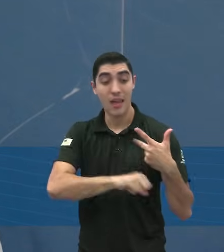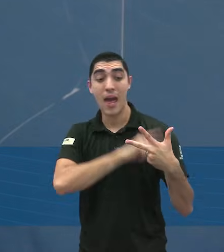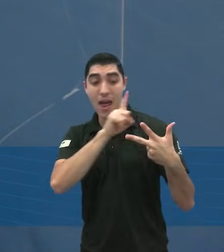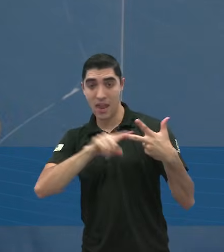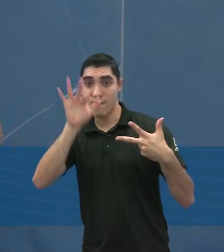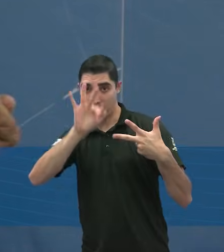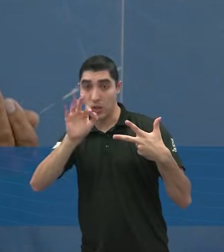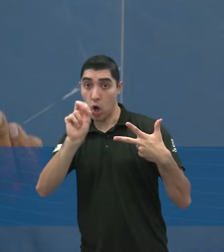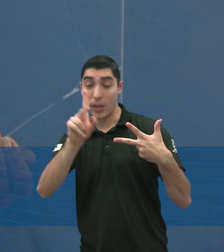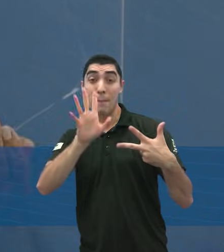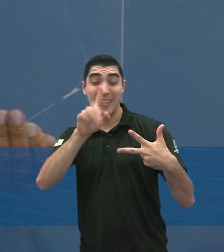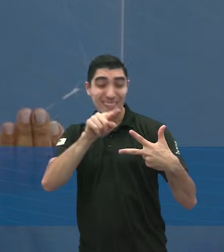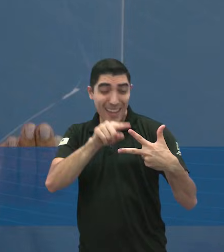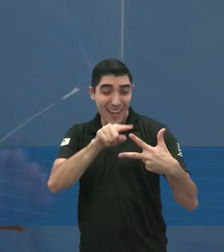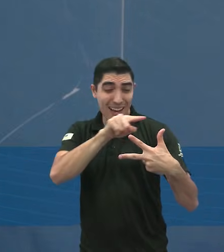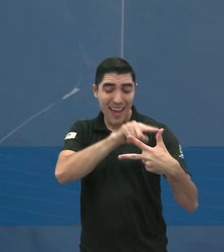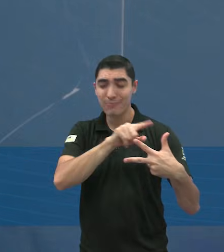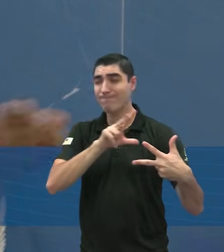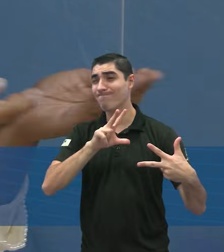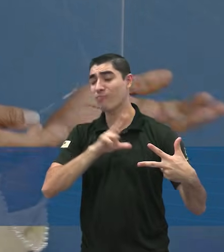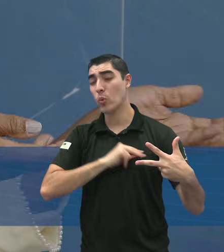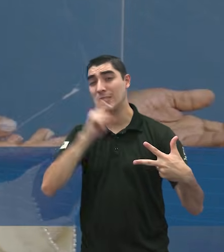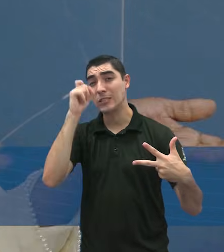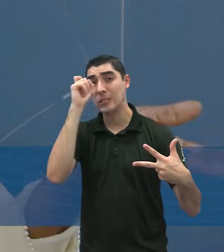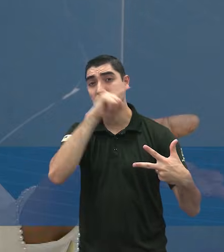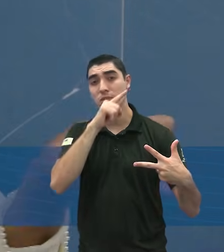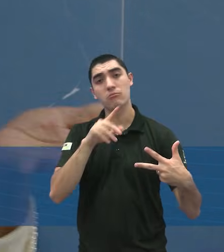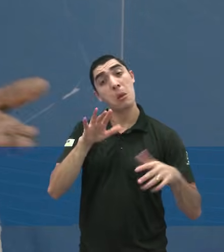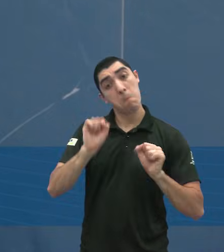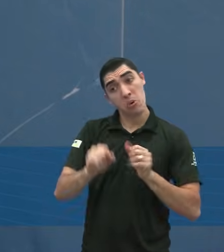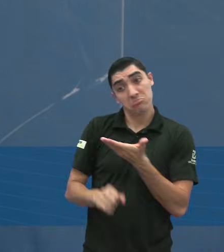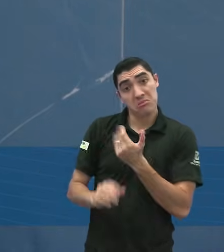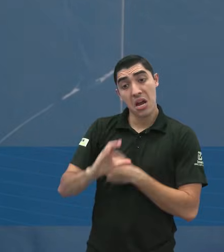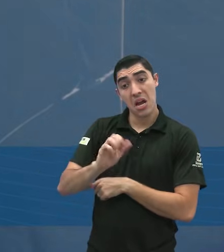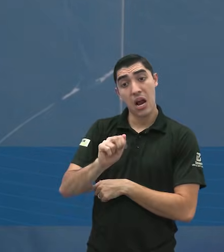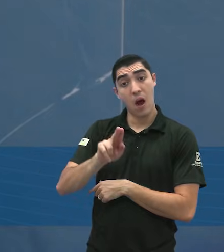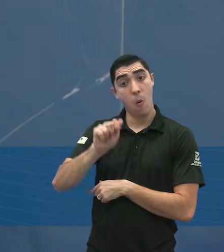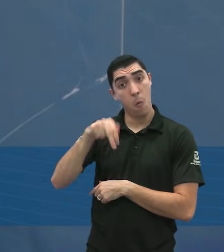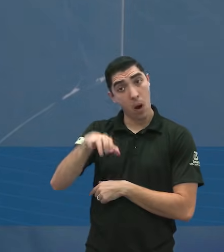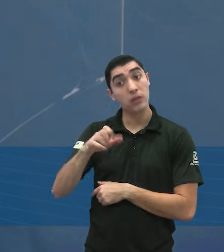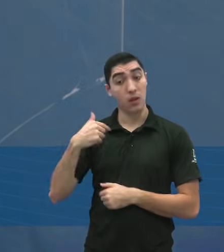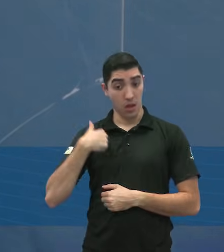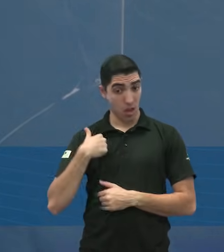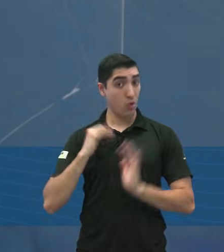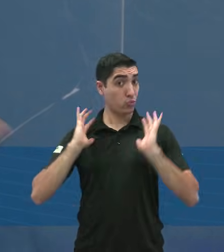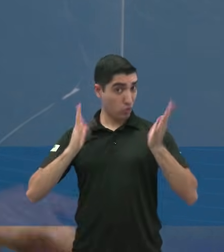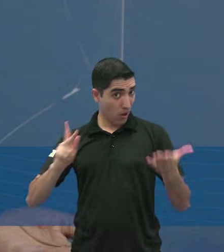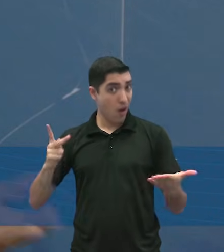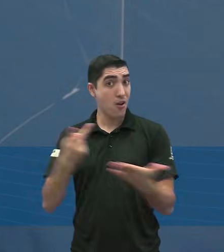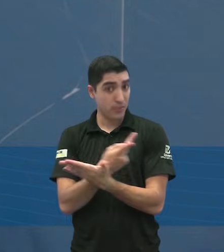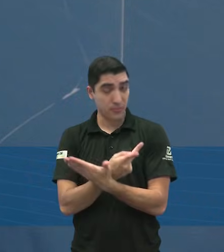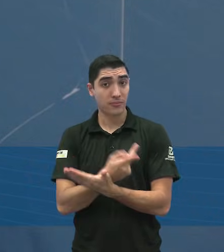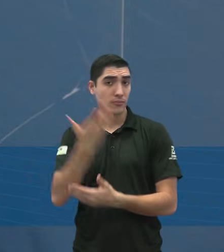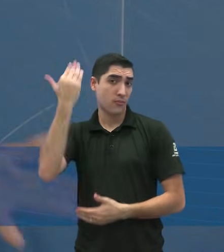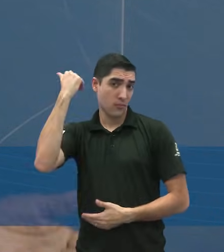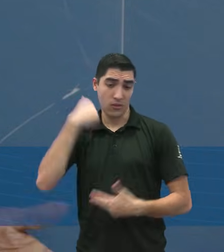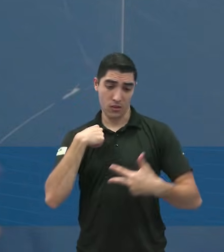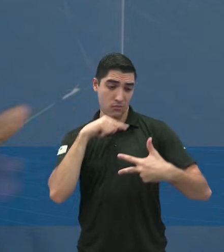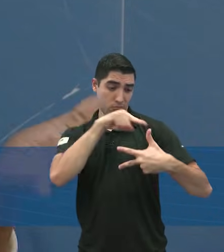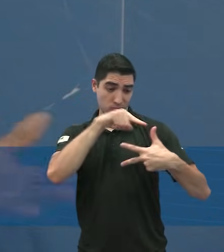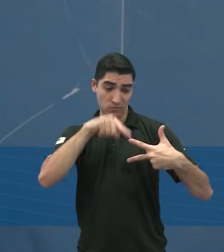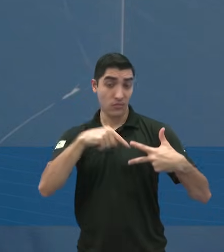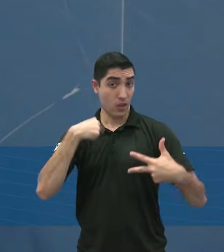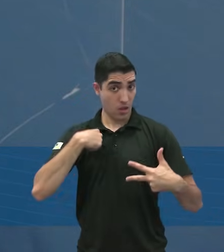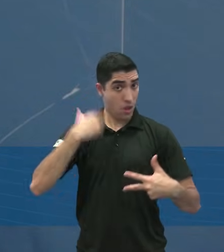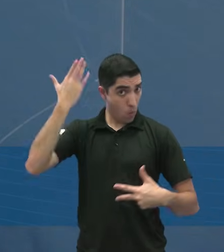vezes tem algumas pessoas que estão ali com eles, deve ter acontecido com a Cauane também, que aconteceu comigo também, que vim sempre também de uma escola